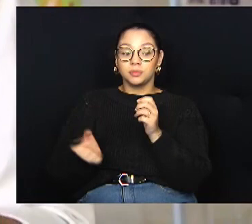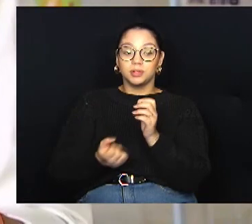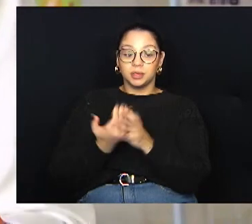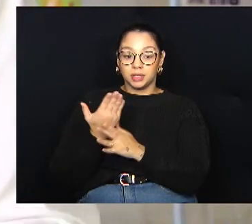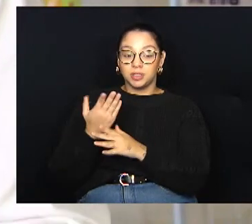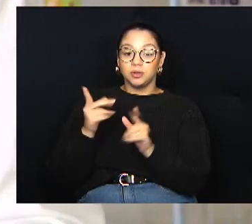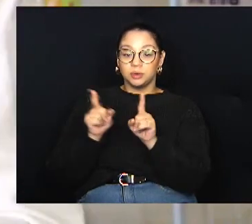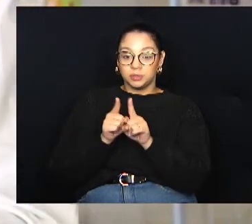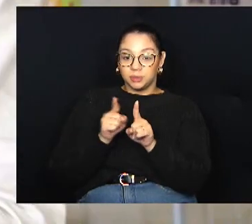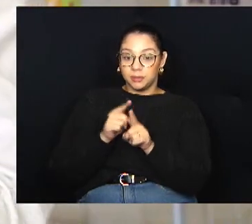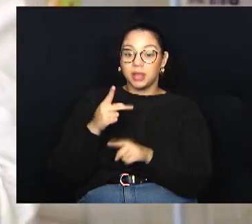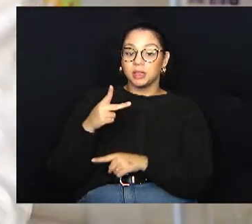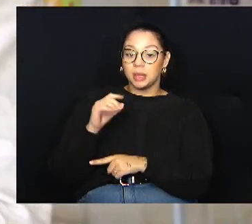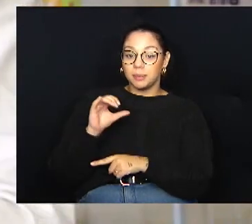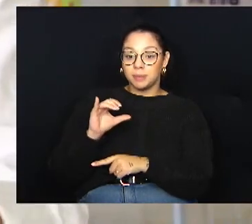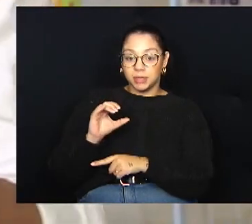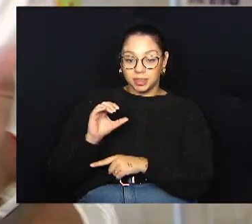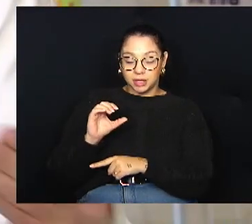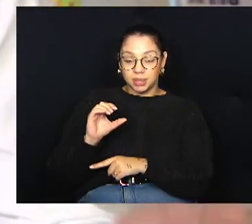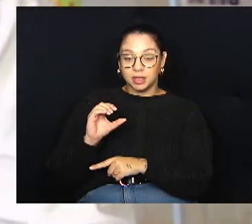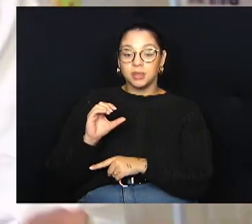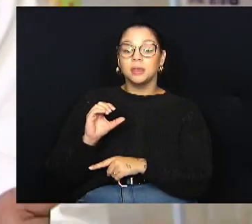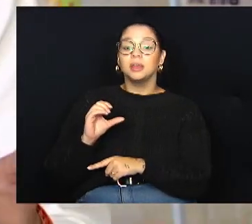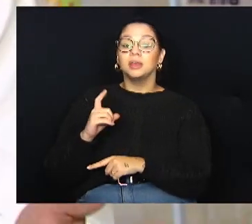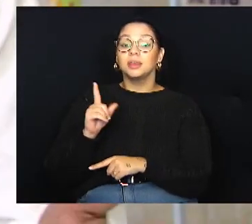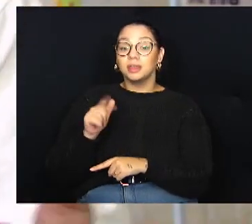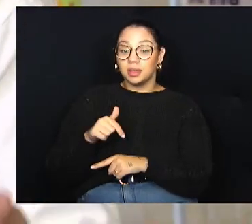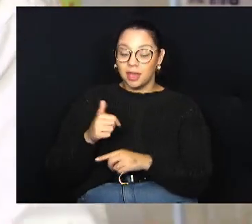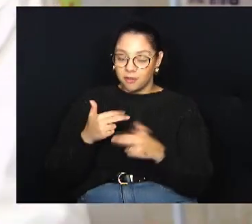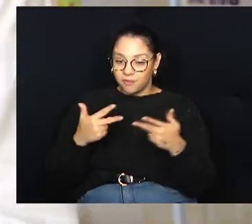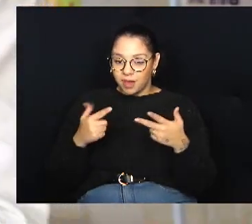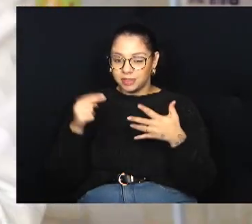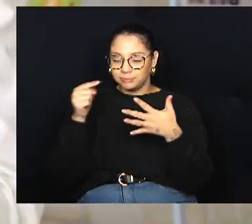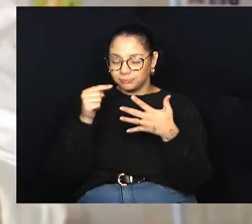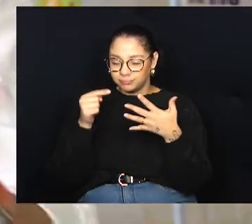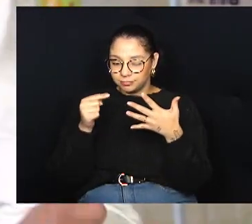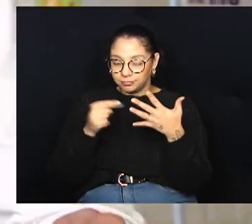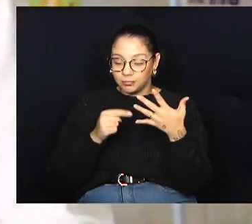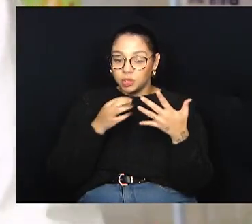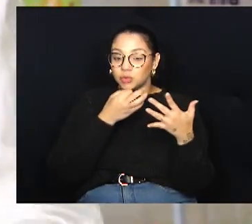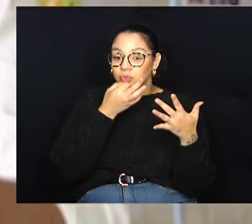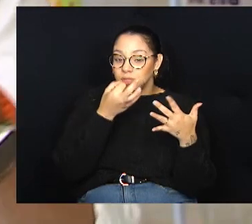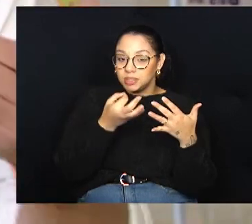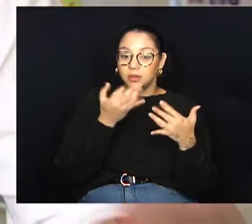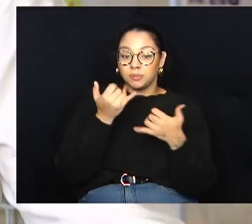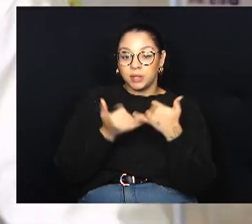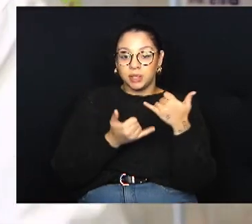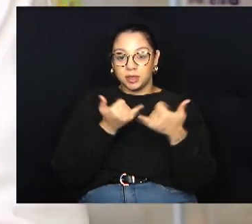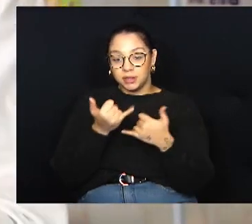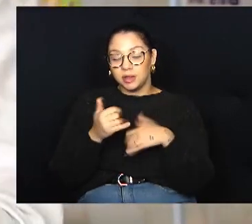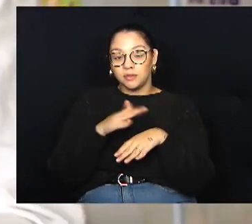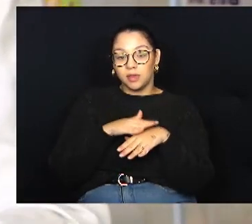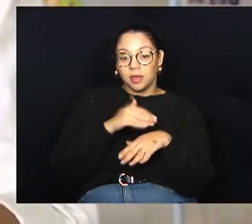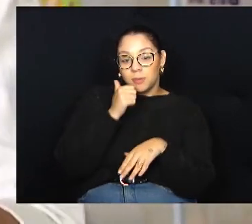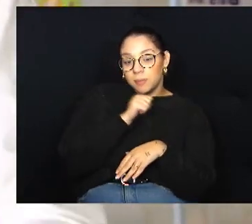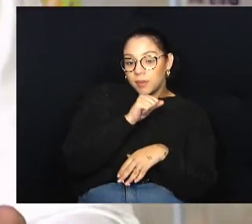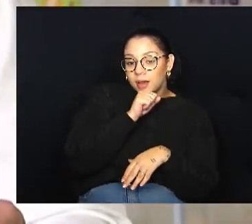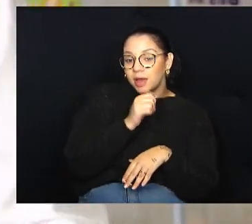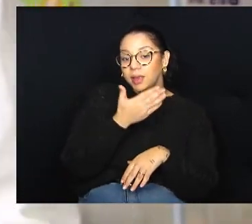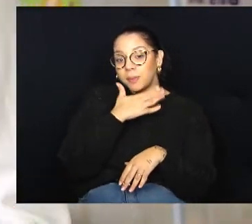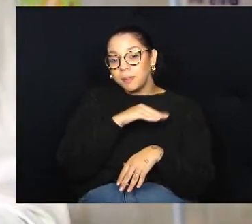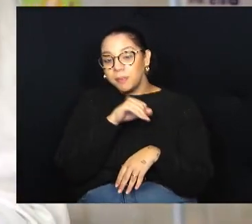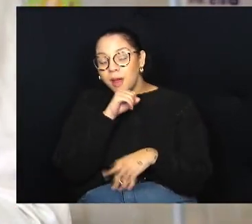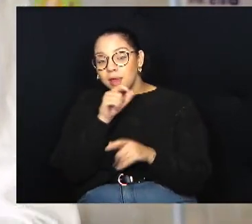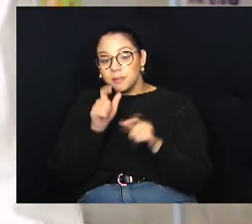PIC, onde existem uma série de sugestões de brincadeiras para a gente fazer com as crianças. Então, para os pais, para os cuidadores fazerem